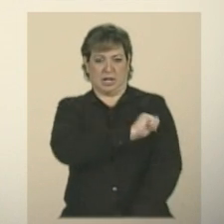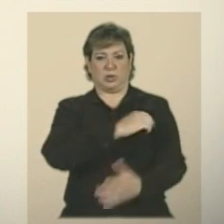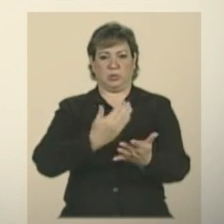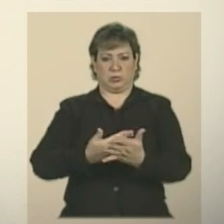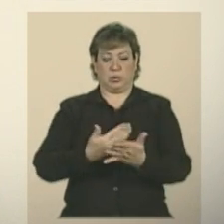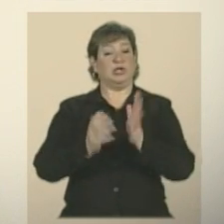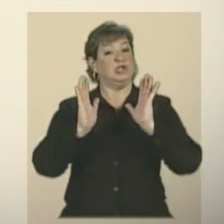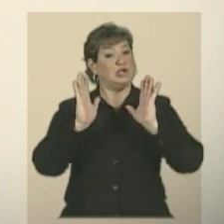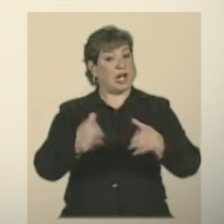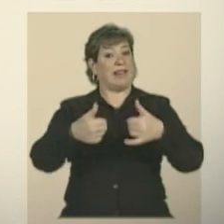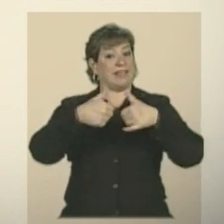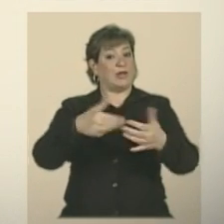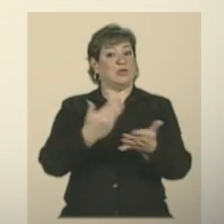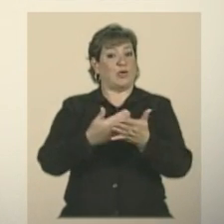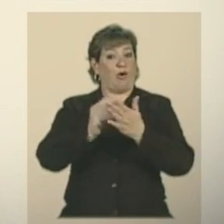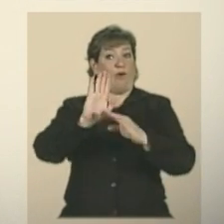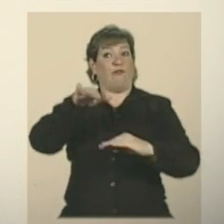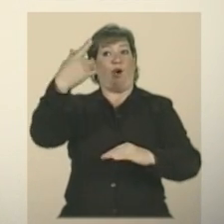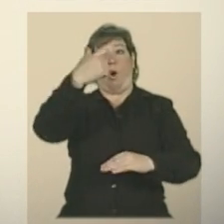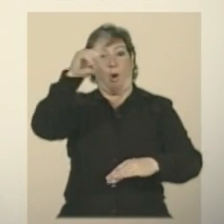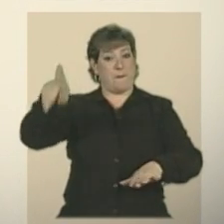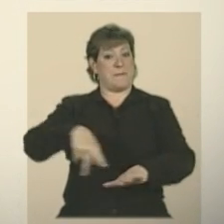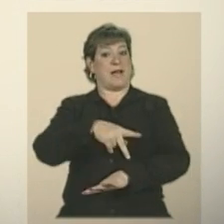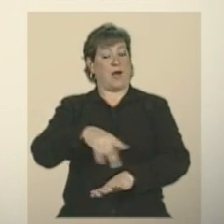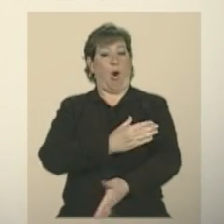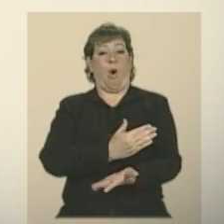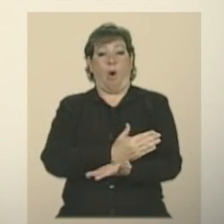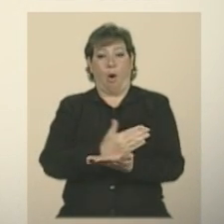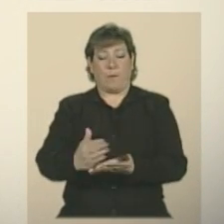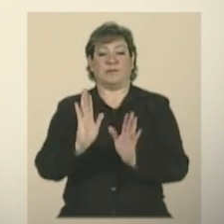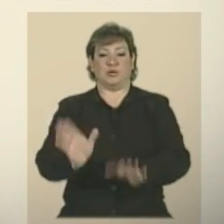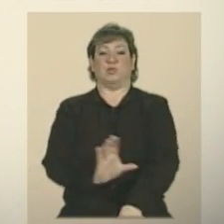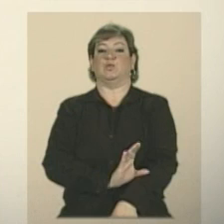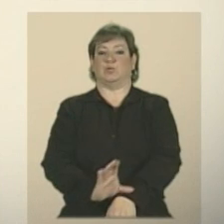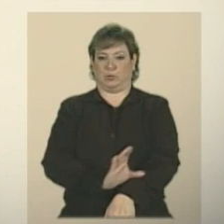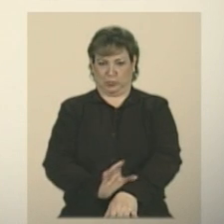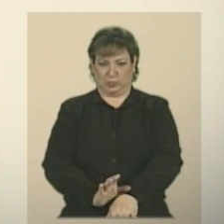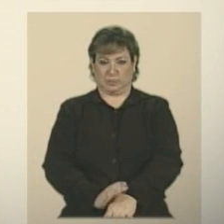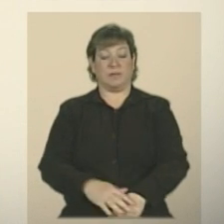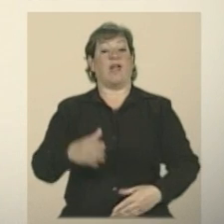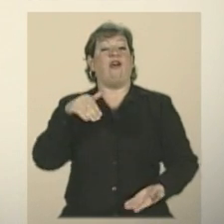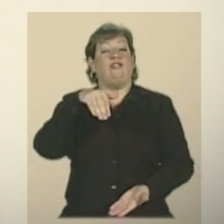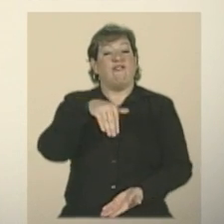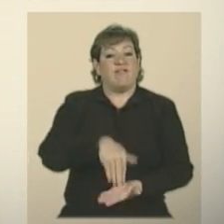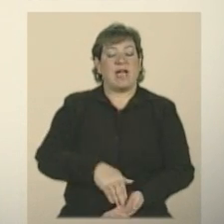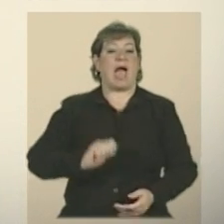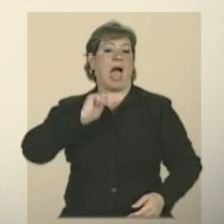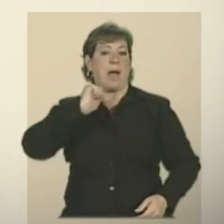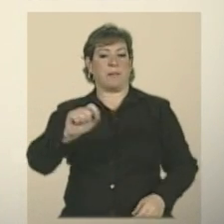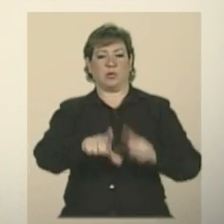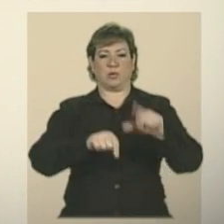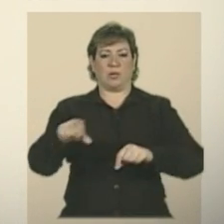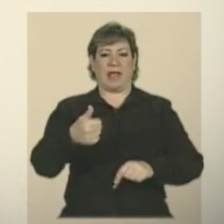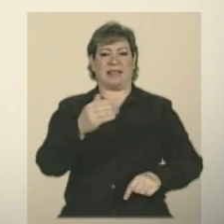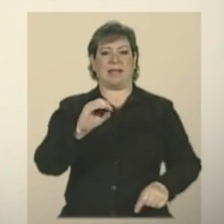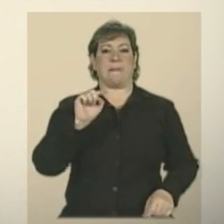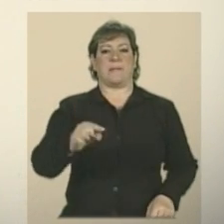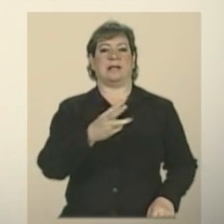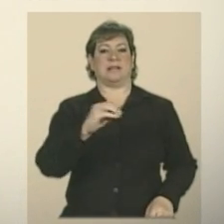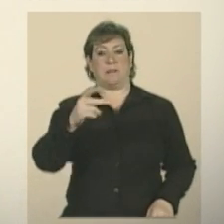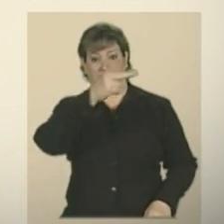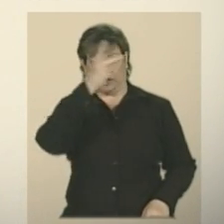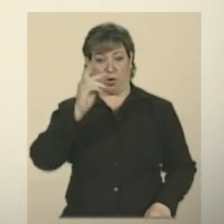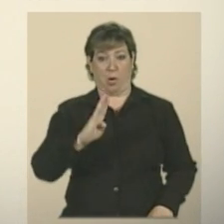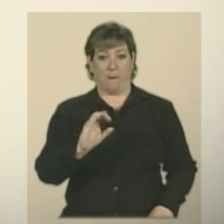no exterior iniciando seus cursos. No final de abril, vamos selecionar 10.300